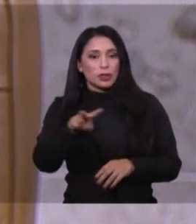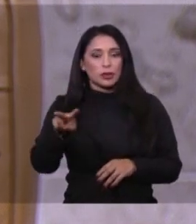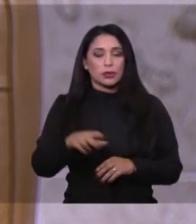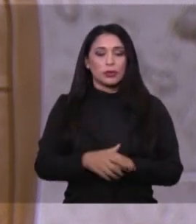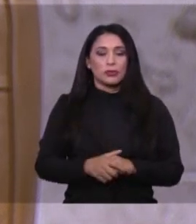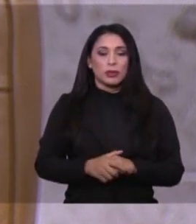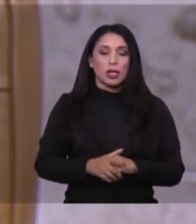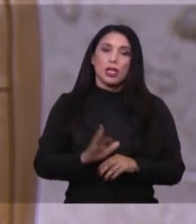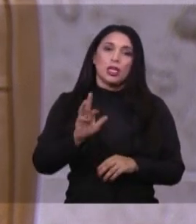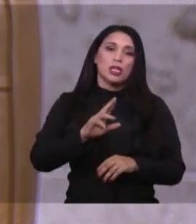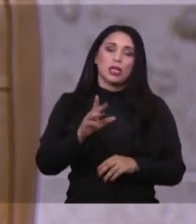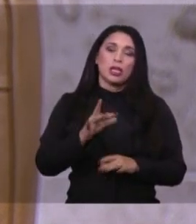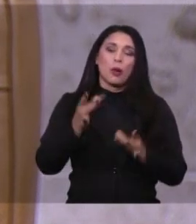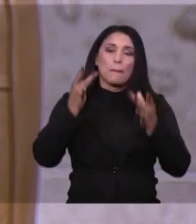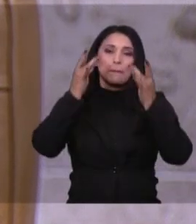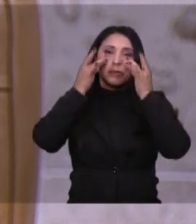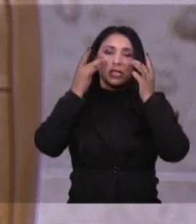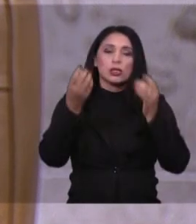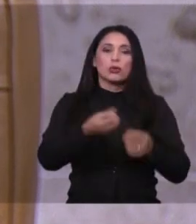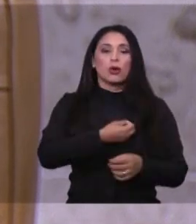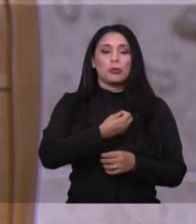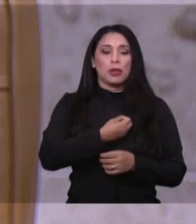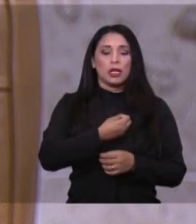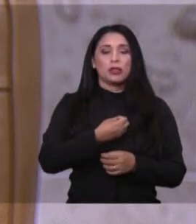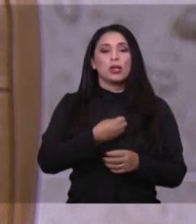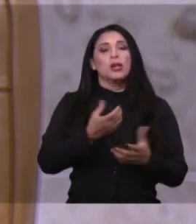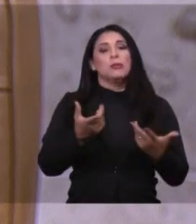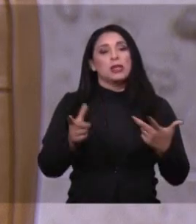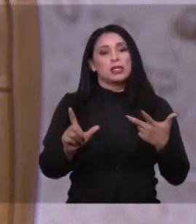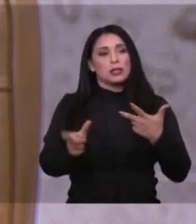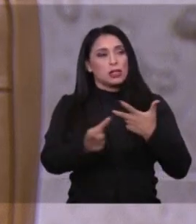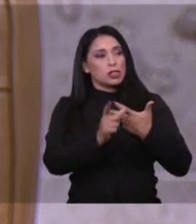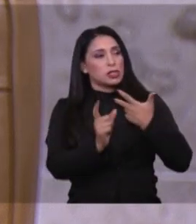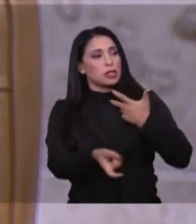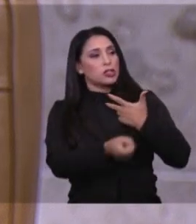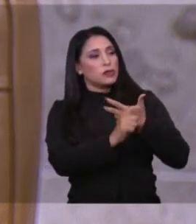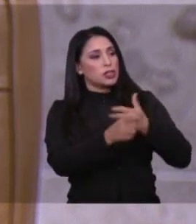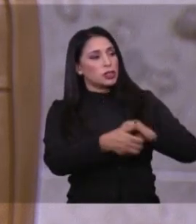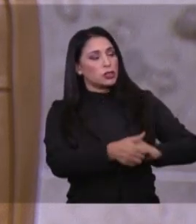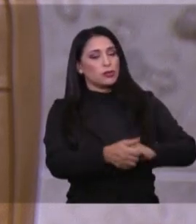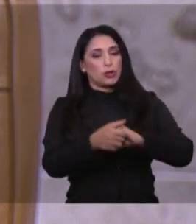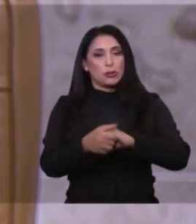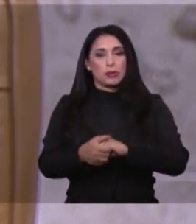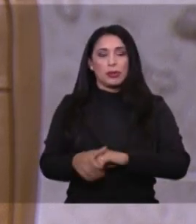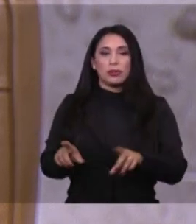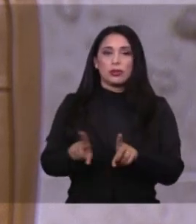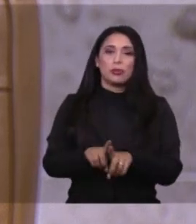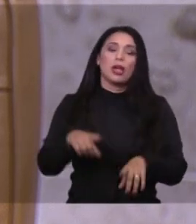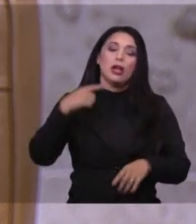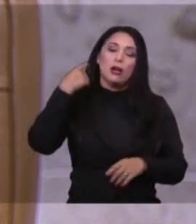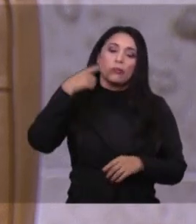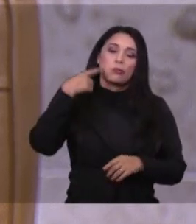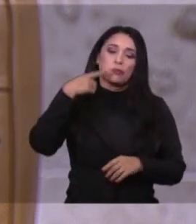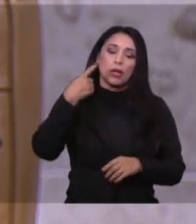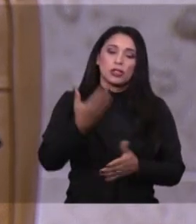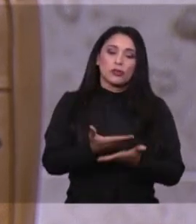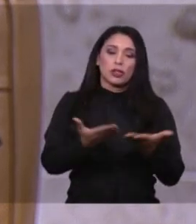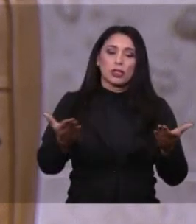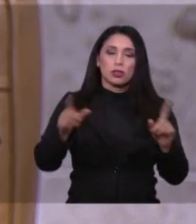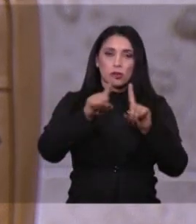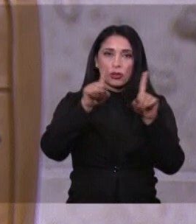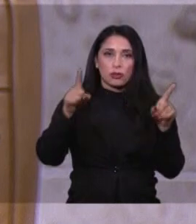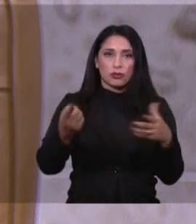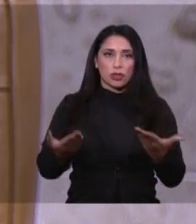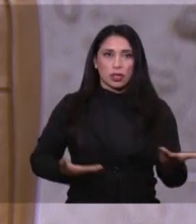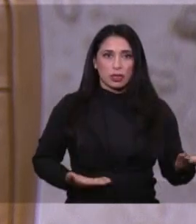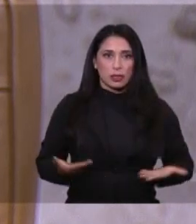Não aqui pessoalmente, integrantes da estrutura do Poder Executivo, cumprimento igualmente as senhoras advogados, senhores advogados, servidores e